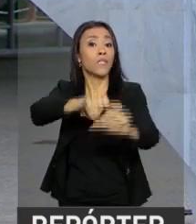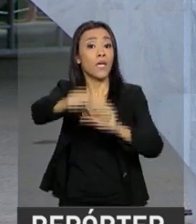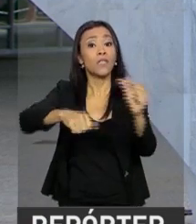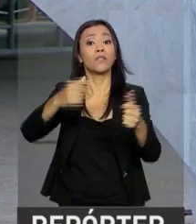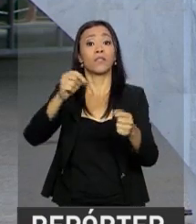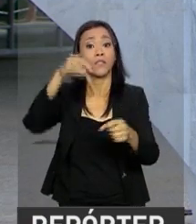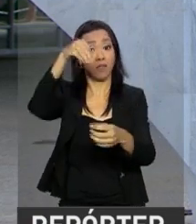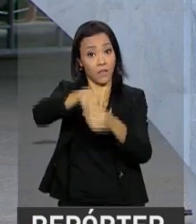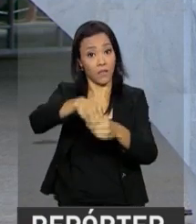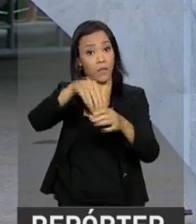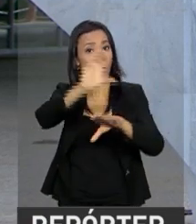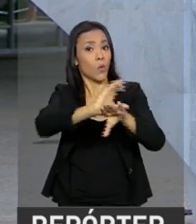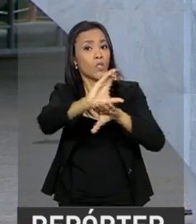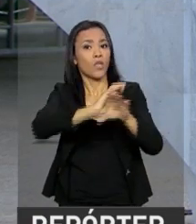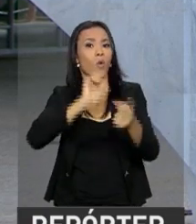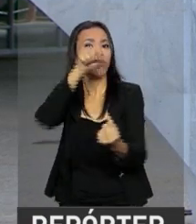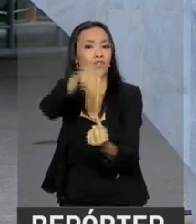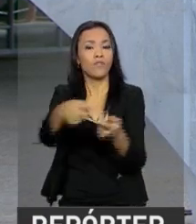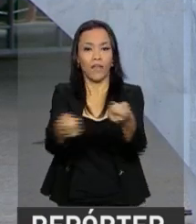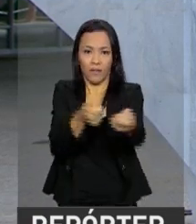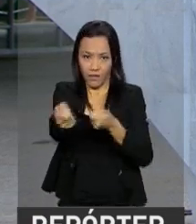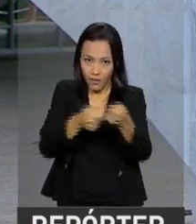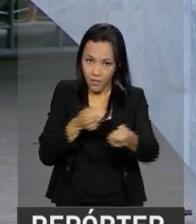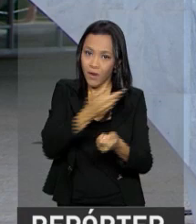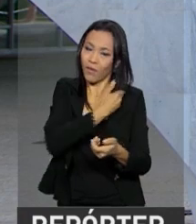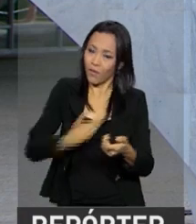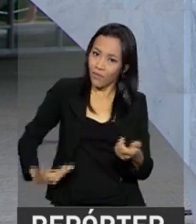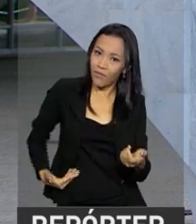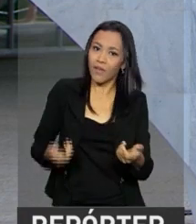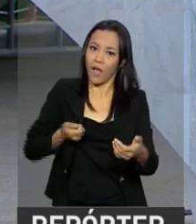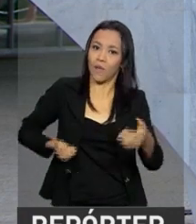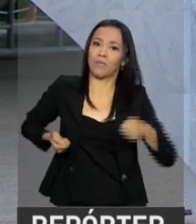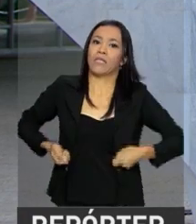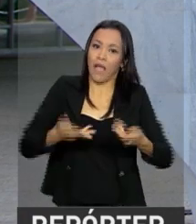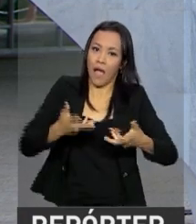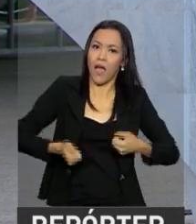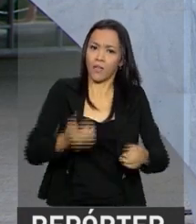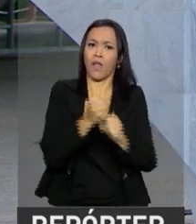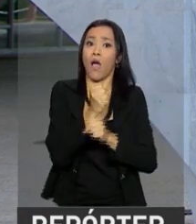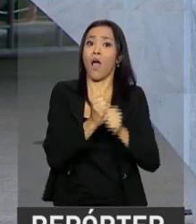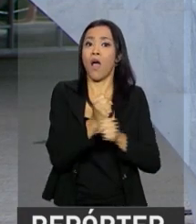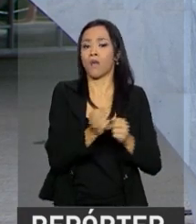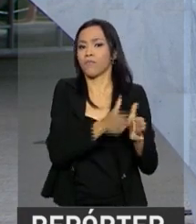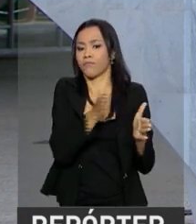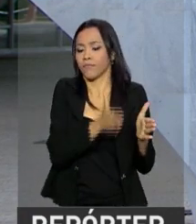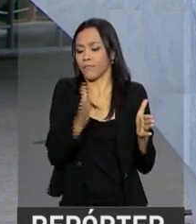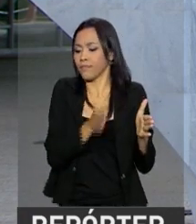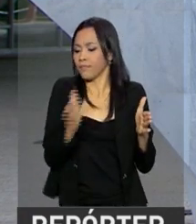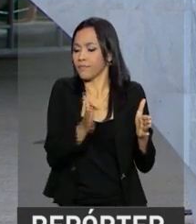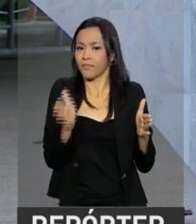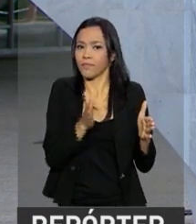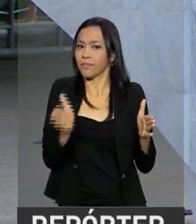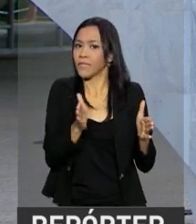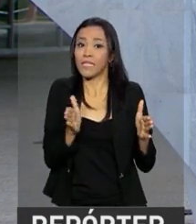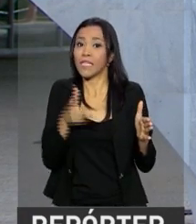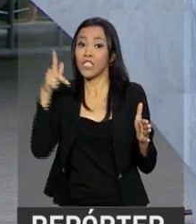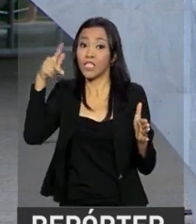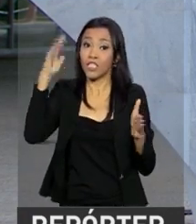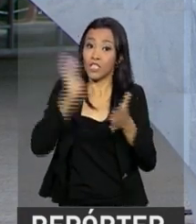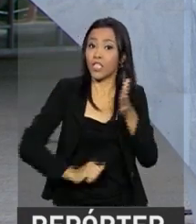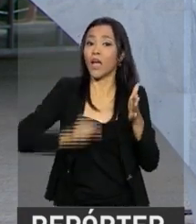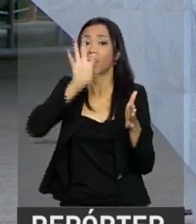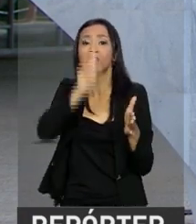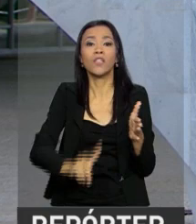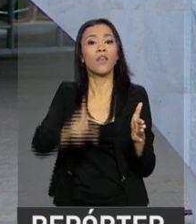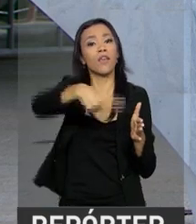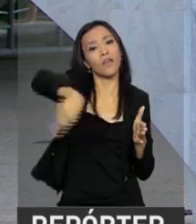na Constituição para equilibrar o orçamento público ao longo dos próximos anos de forma gradual, sem cortar direitos da